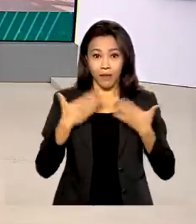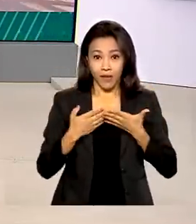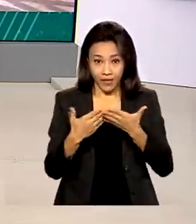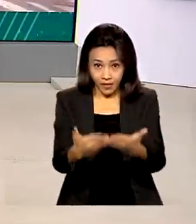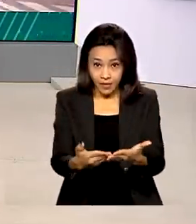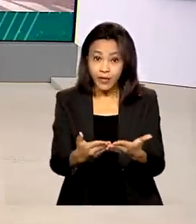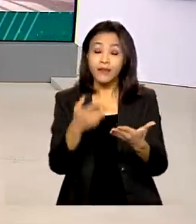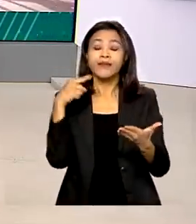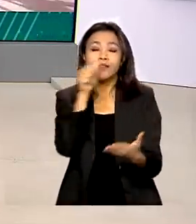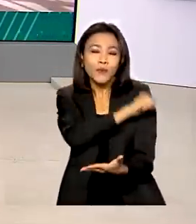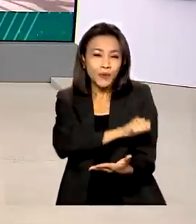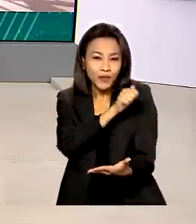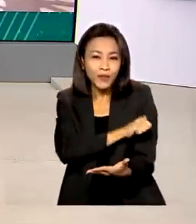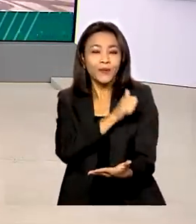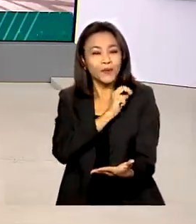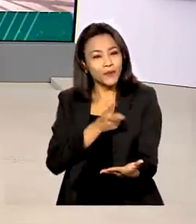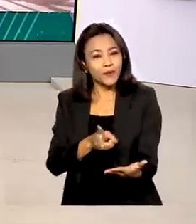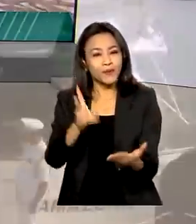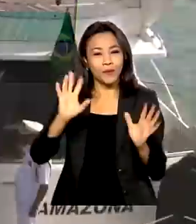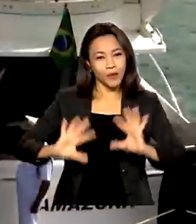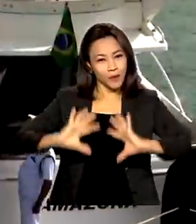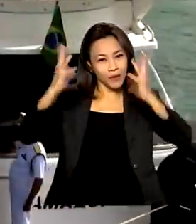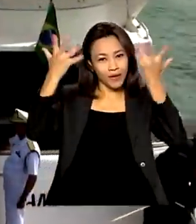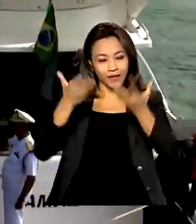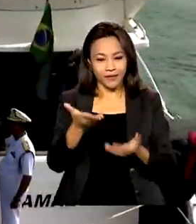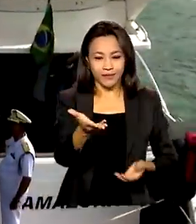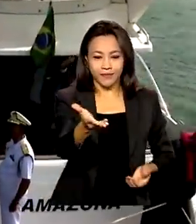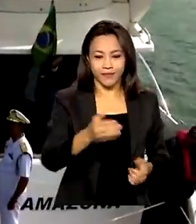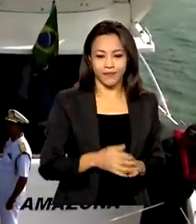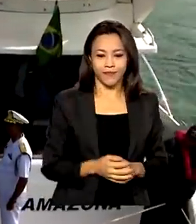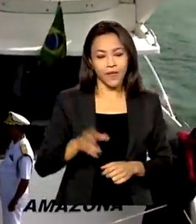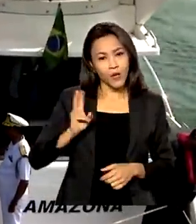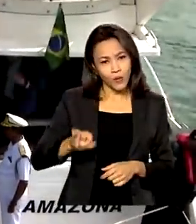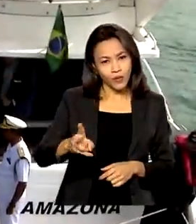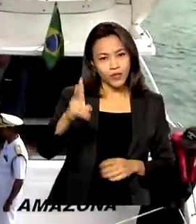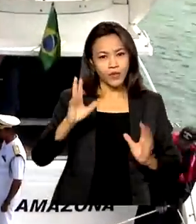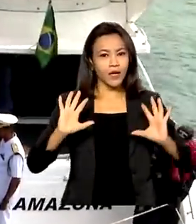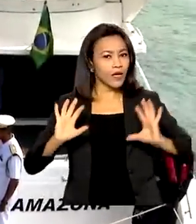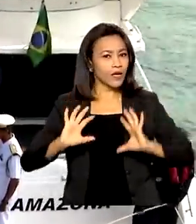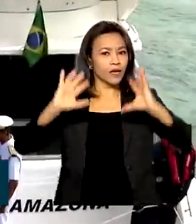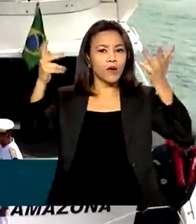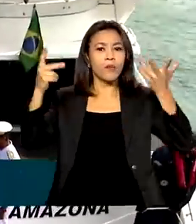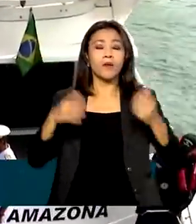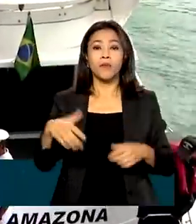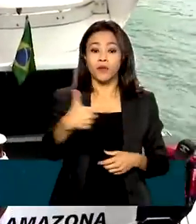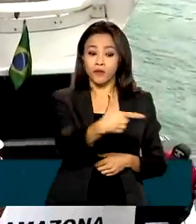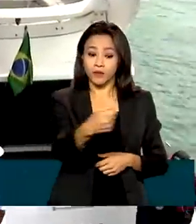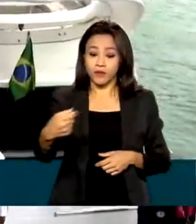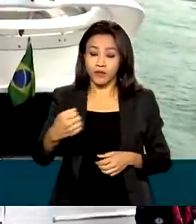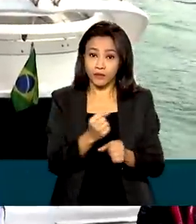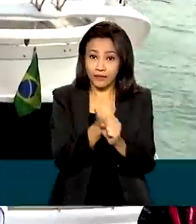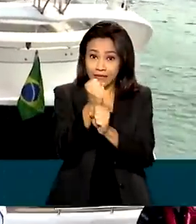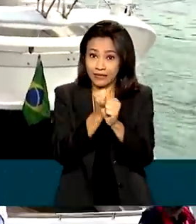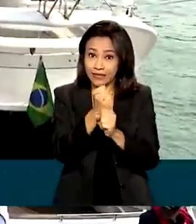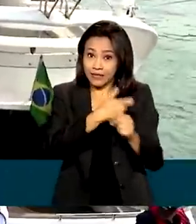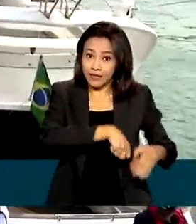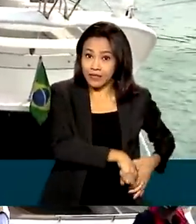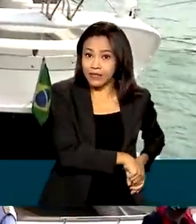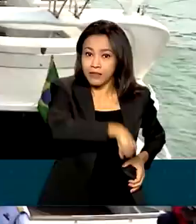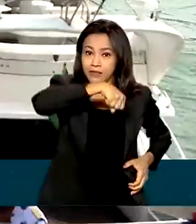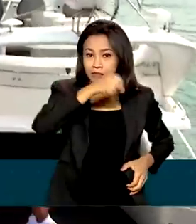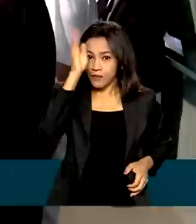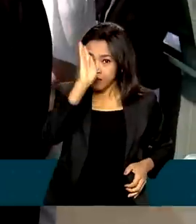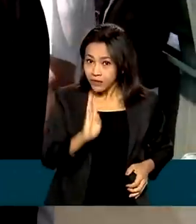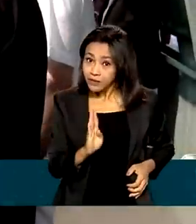Janeiro como parte das comemorações. Dando continuidade às comemorações pelos 200 anos da independência